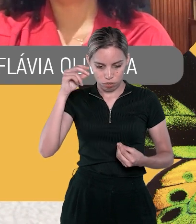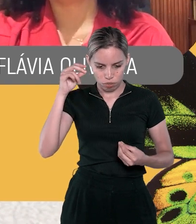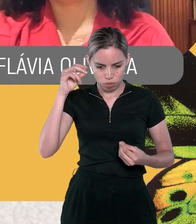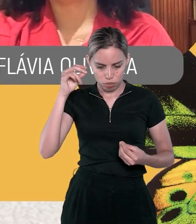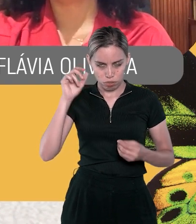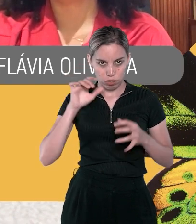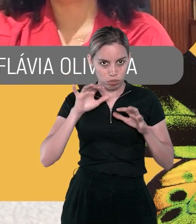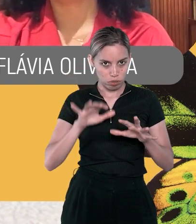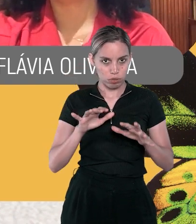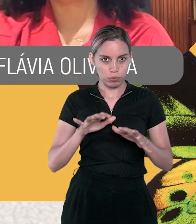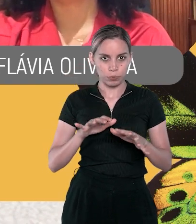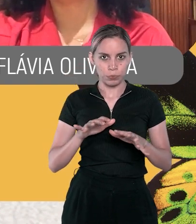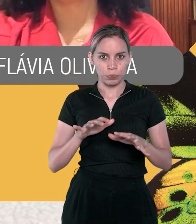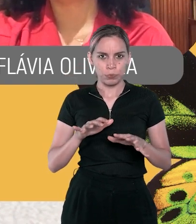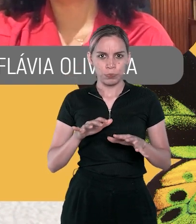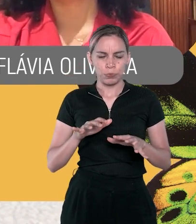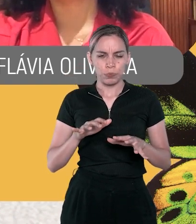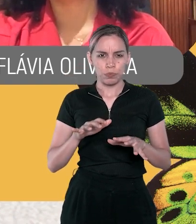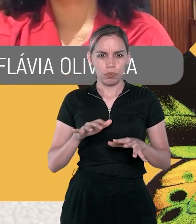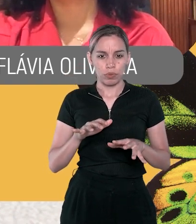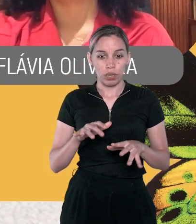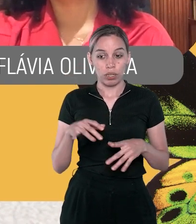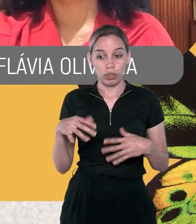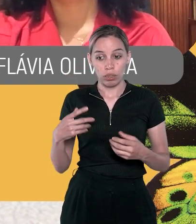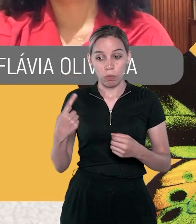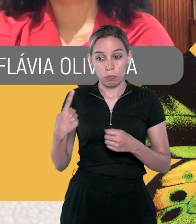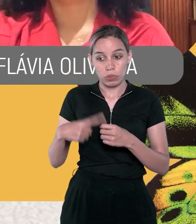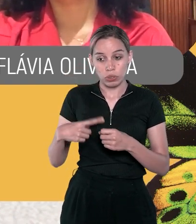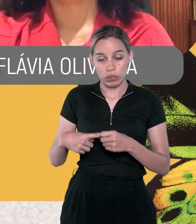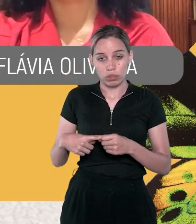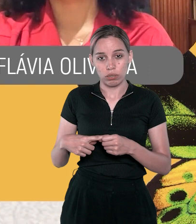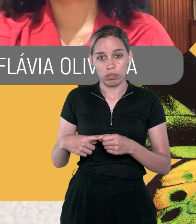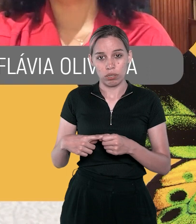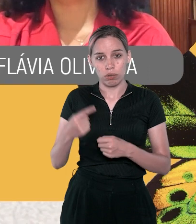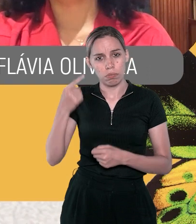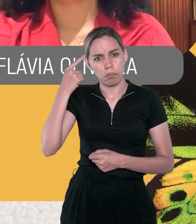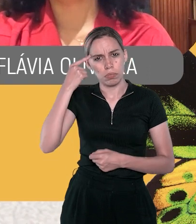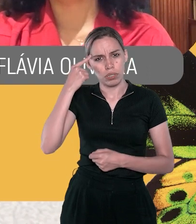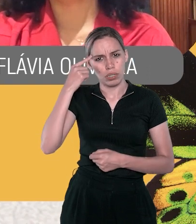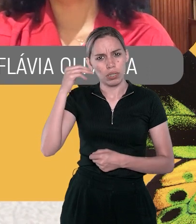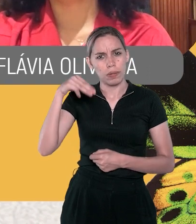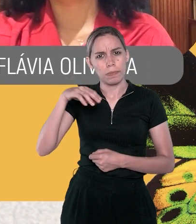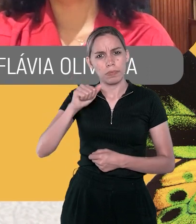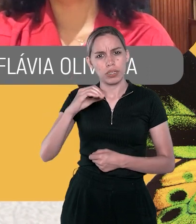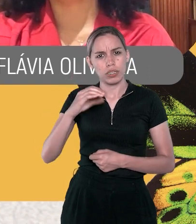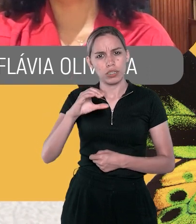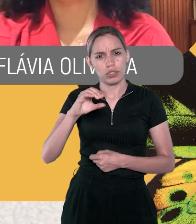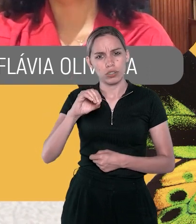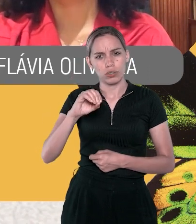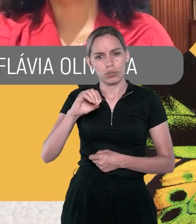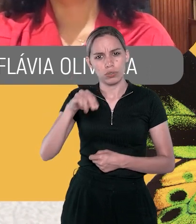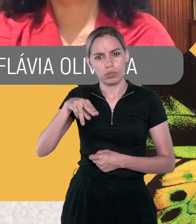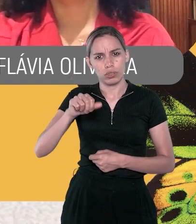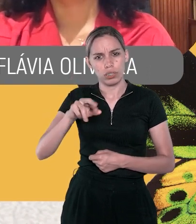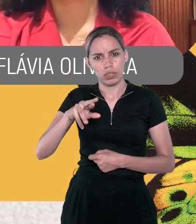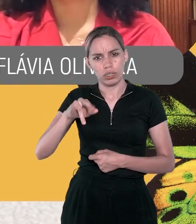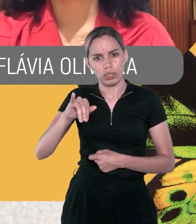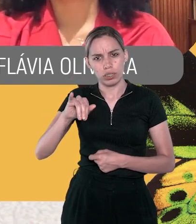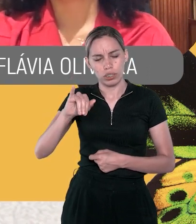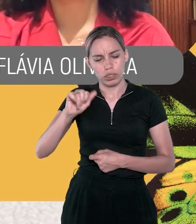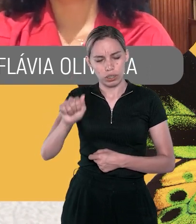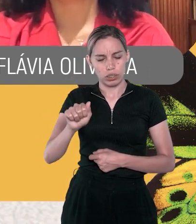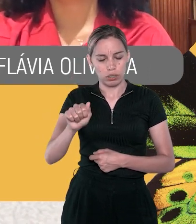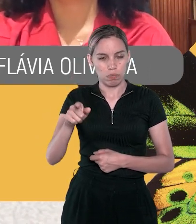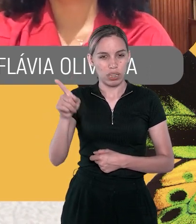Ela lê a cidade como a cidade foi pensada pela maçonaria, né? Paraty é um desenho maçônico, ela é cheia de símbolos